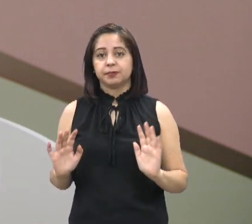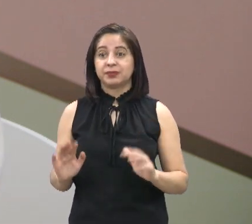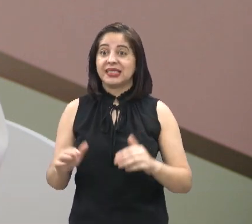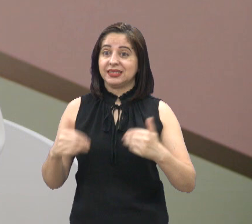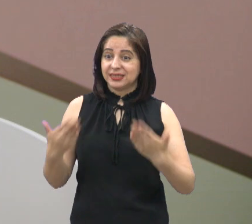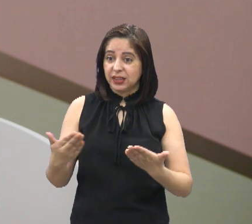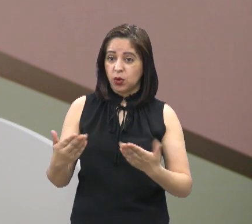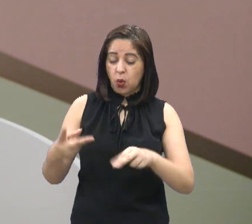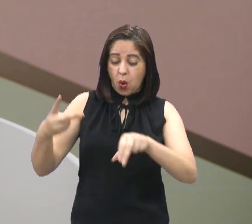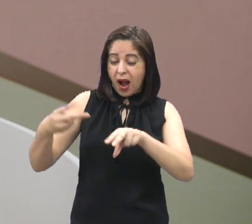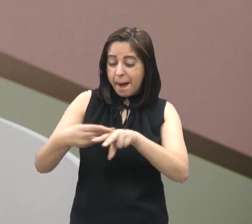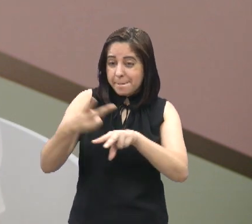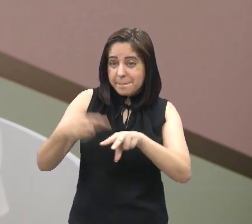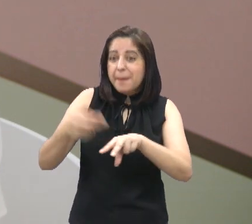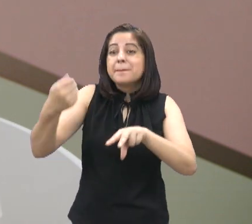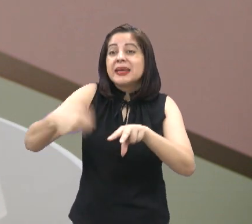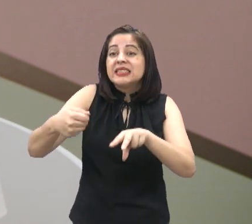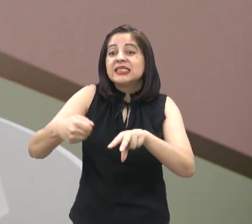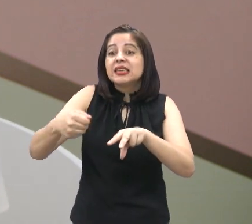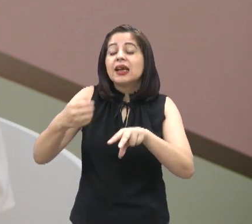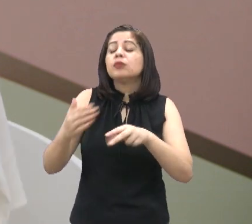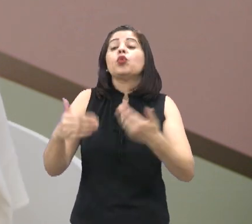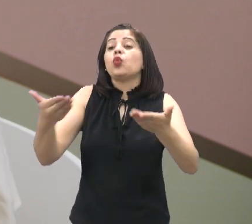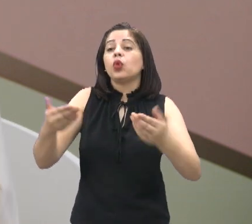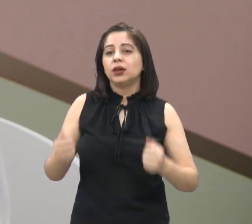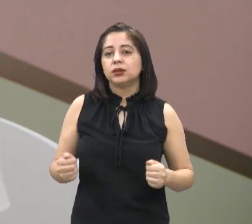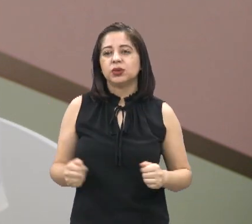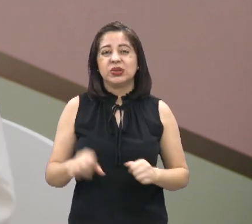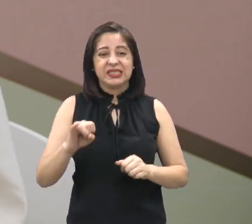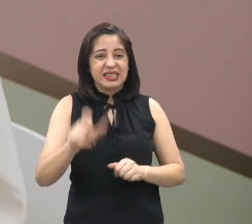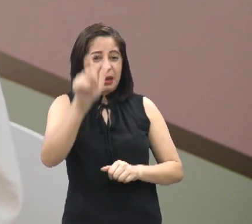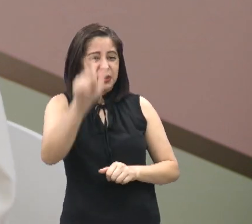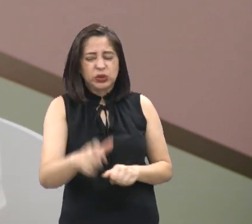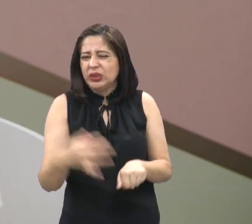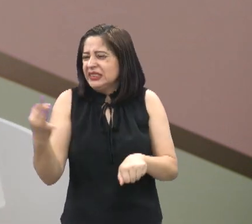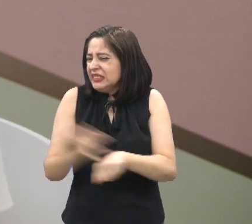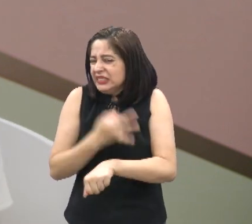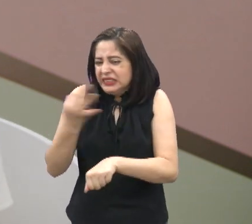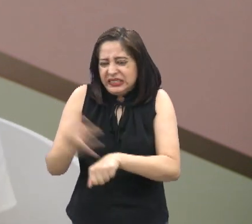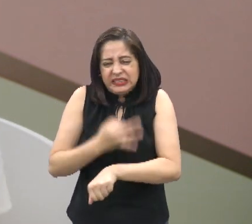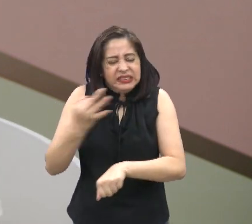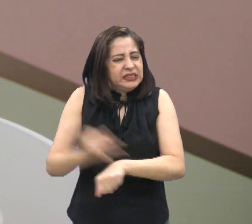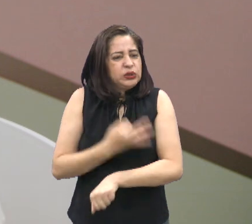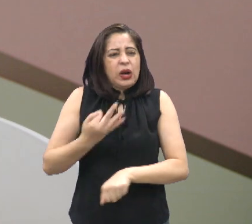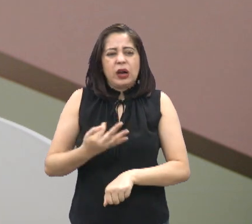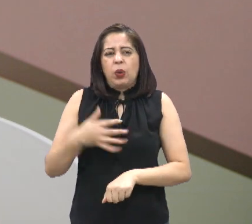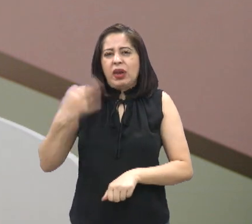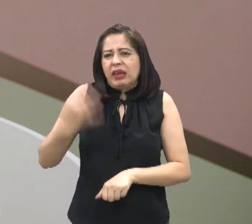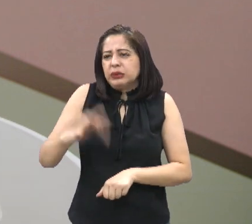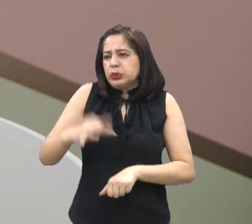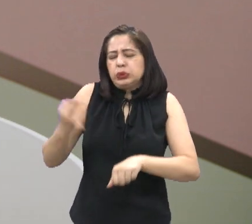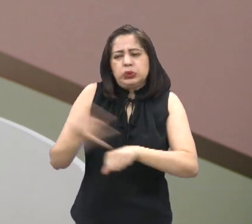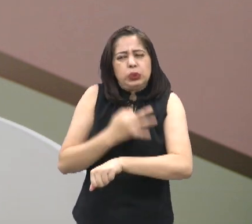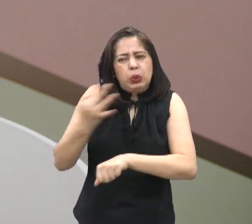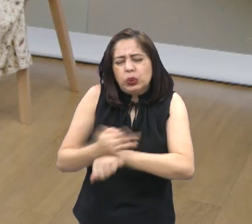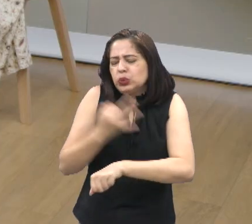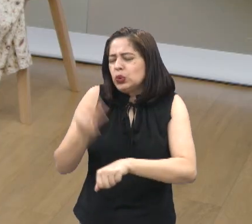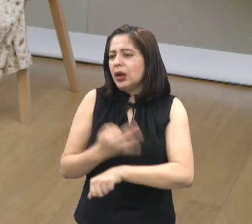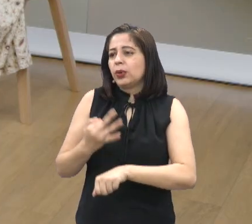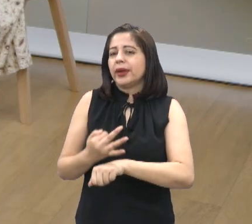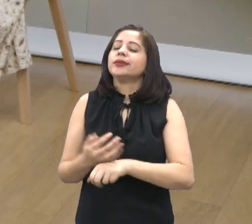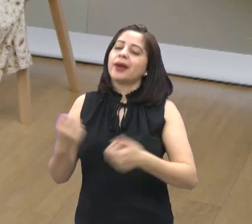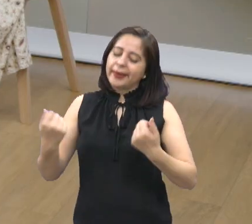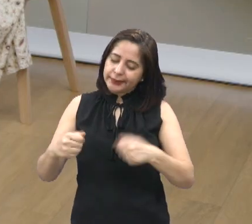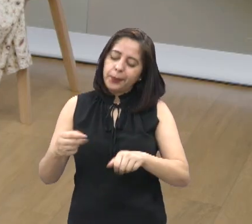paciente traz doutor, eu não aguento mais a dor, acho que está no momento de eu operar, normalmente a hora que a gente indica. E geralmente